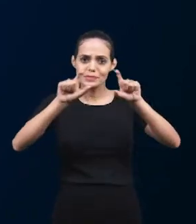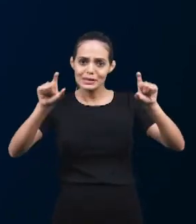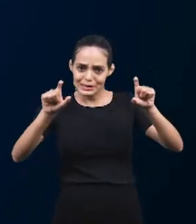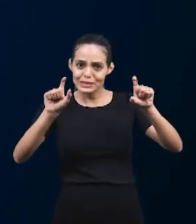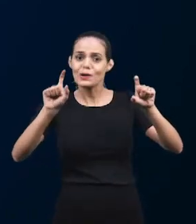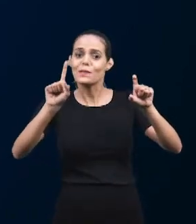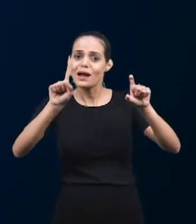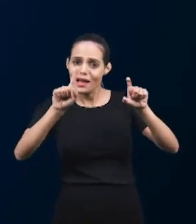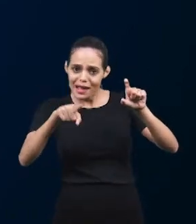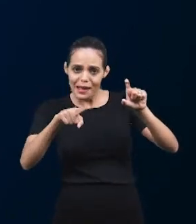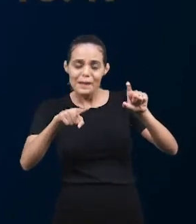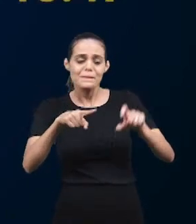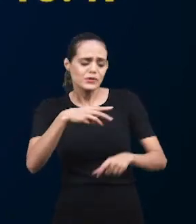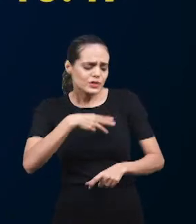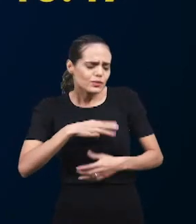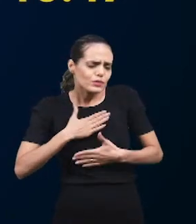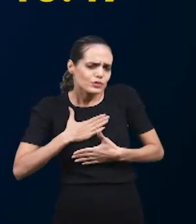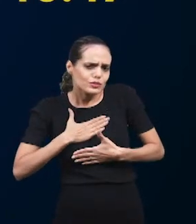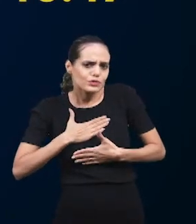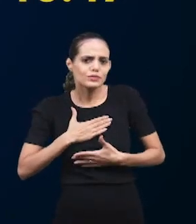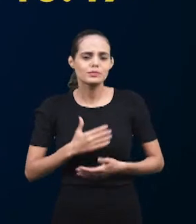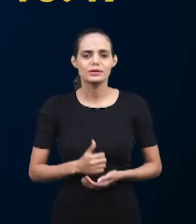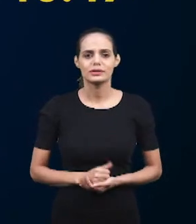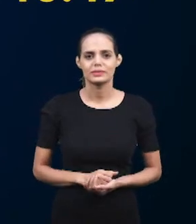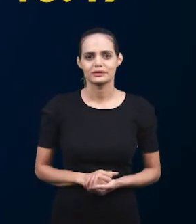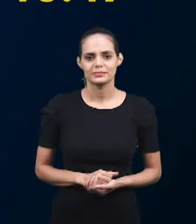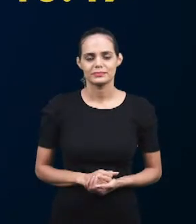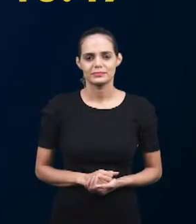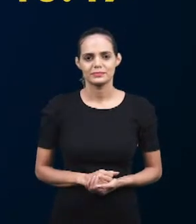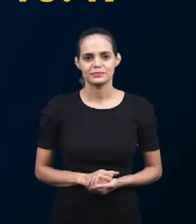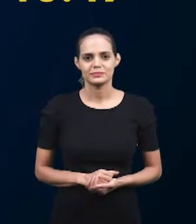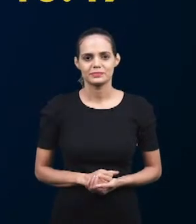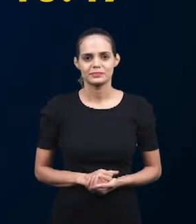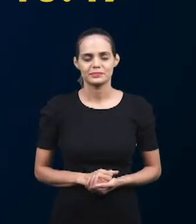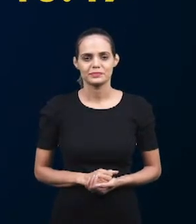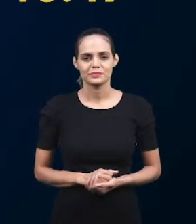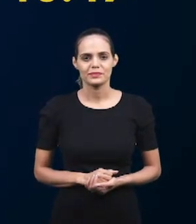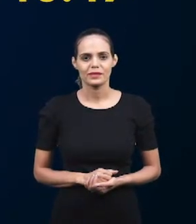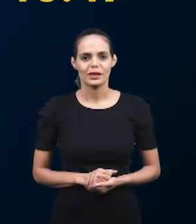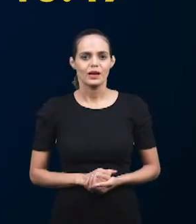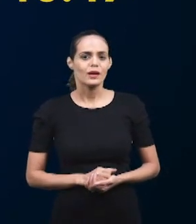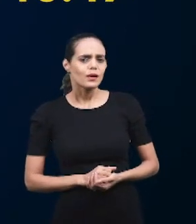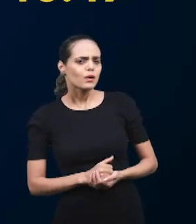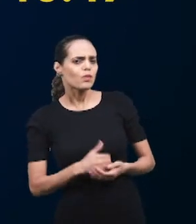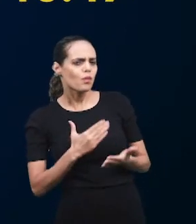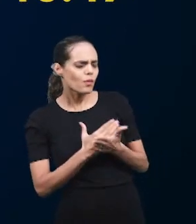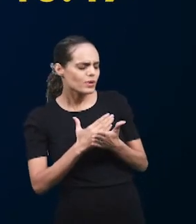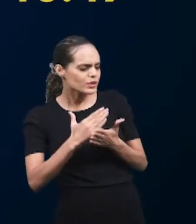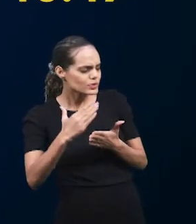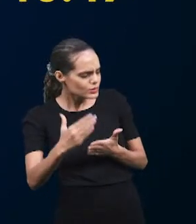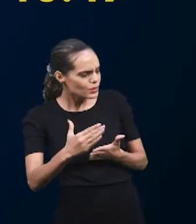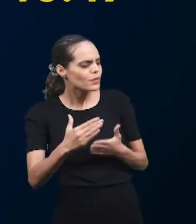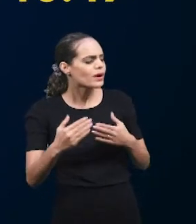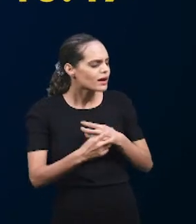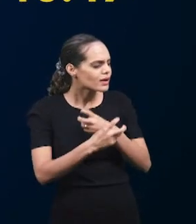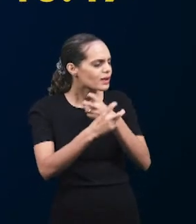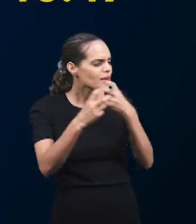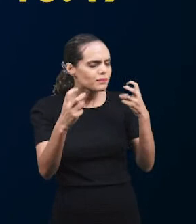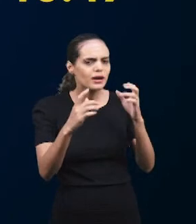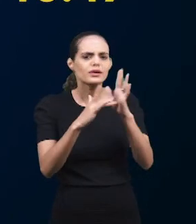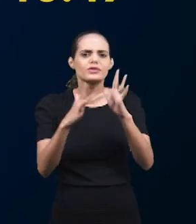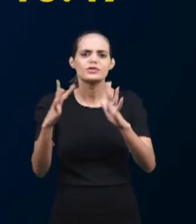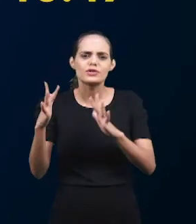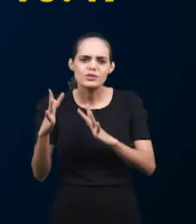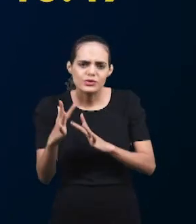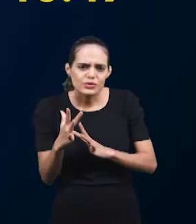mim. Amém. Qual é o texto? E ouvindo que era Jesus de Nazaré, começou a clamar e disse: Jesus, filho de